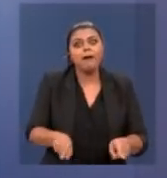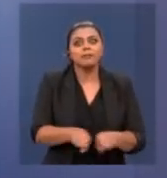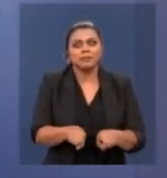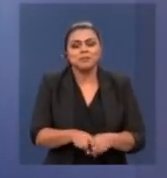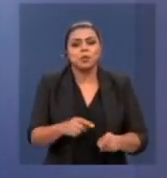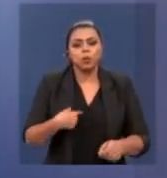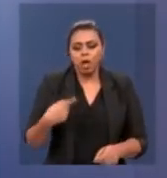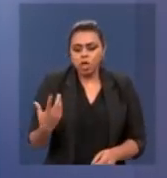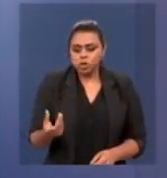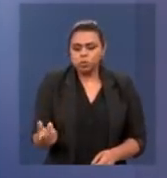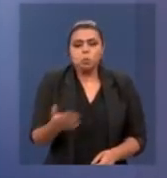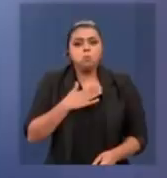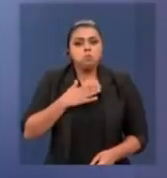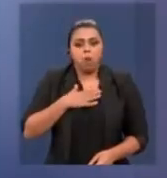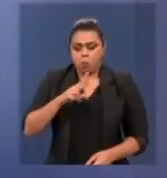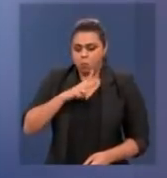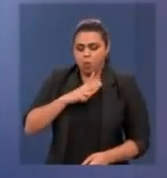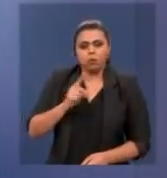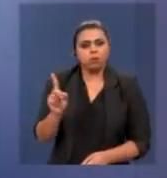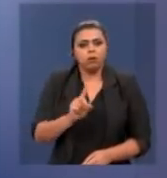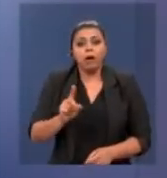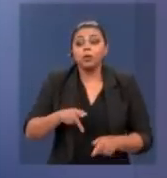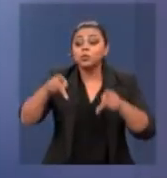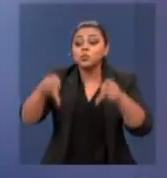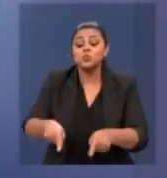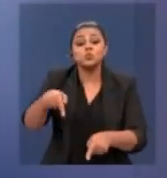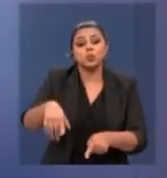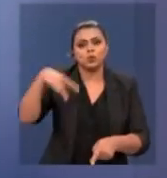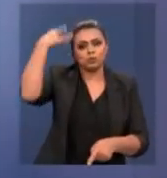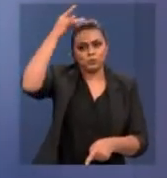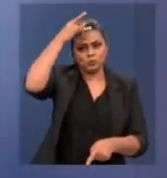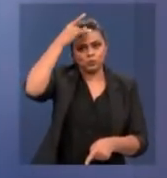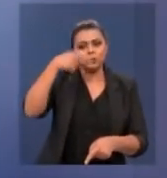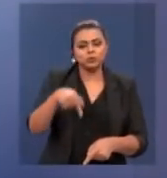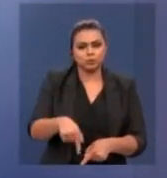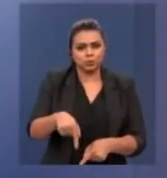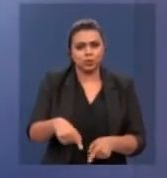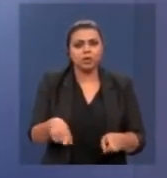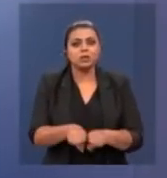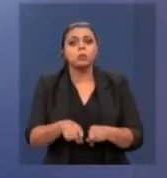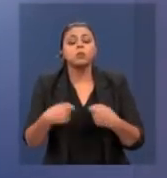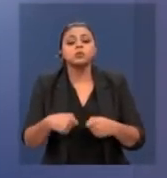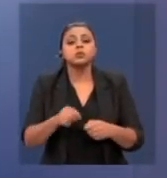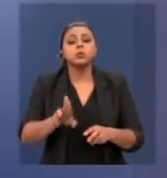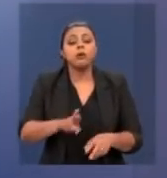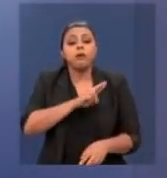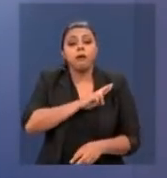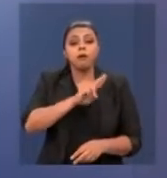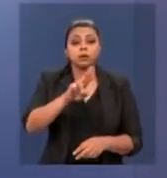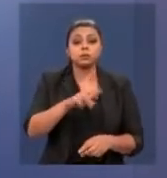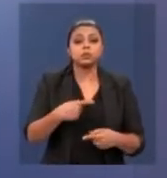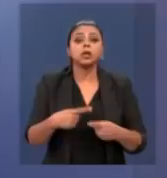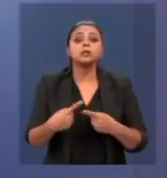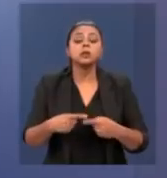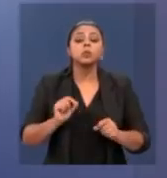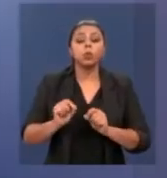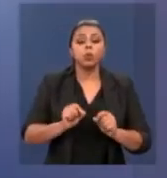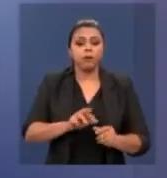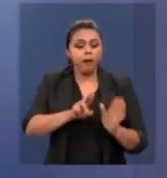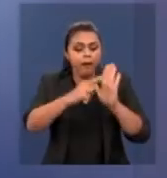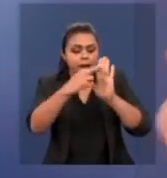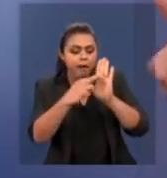nosso não é não é pessoal é patrimônio da população capixaba e é por isso que a gente tem que ter responsabilidade verdade em seguir as normas